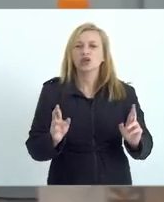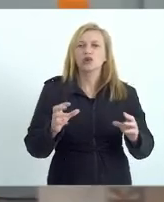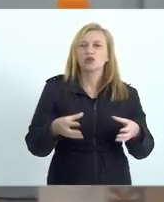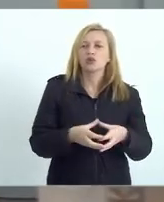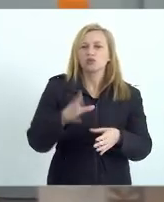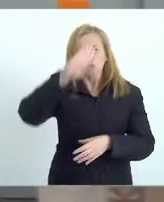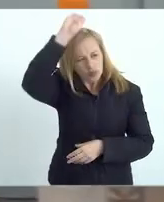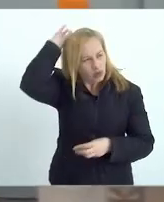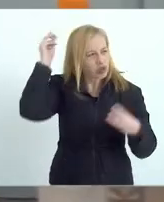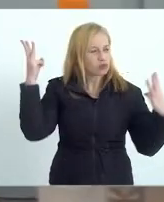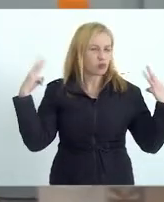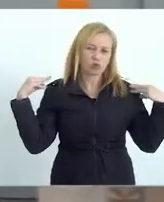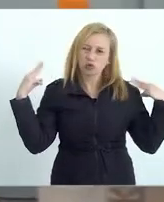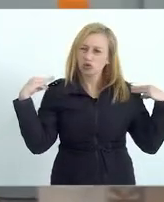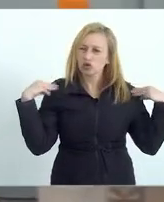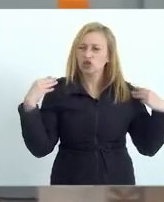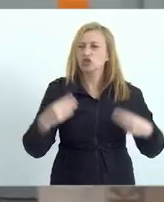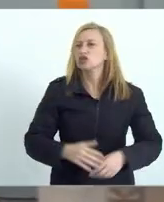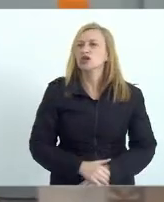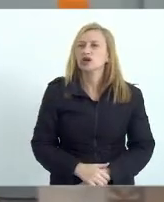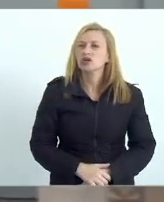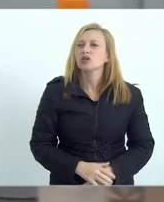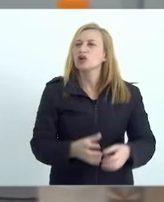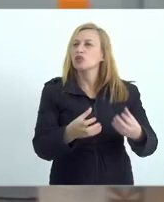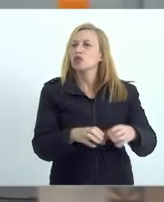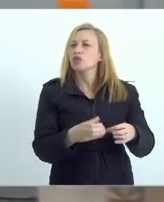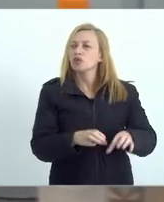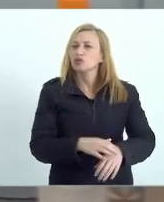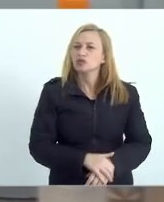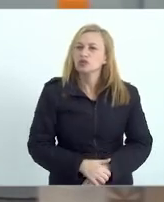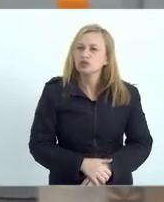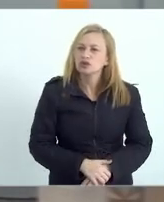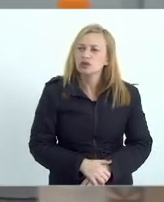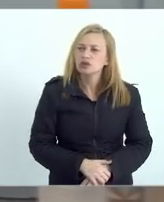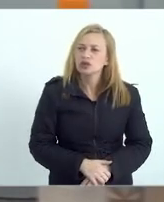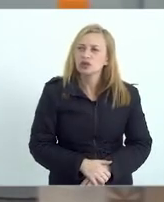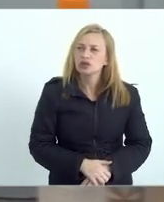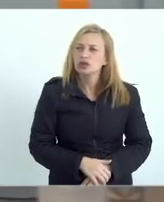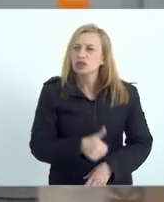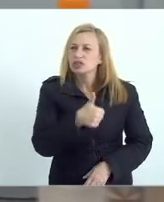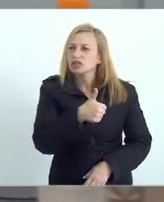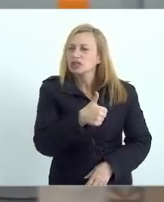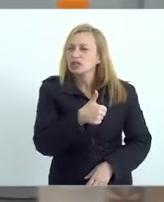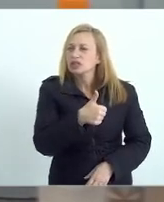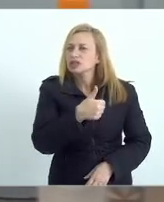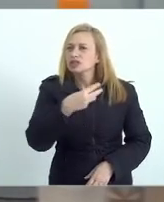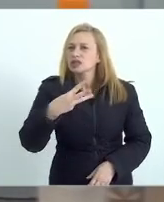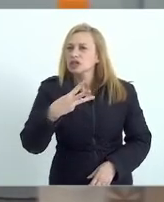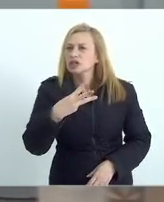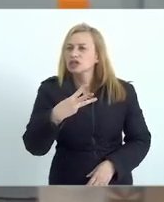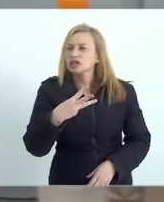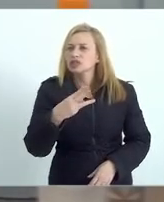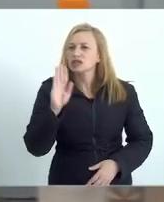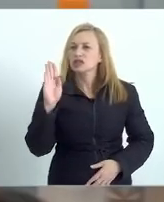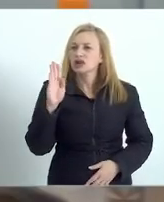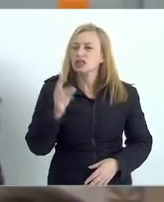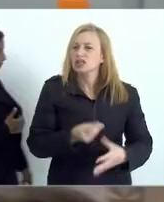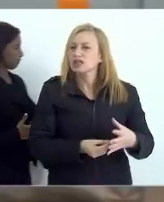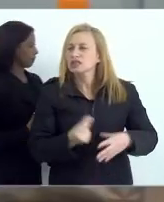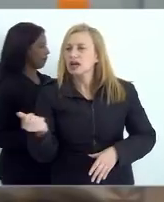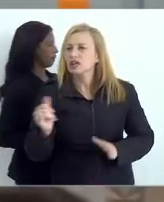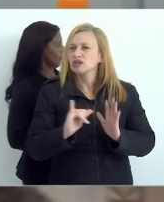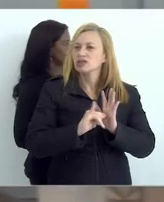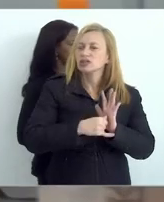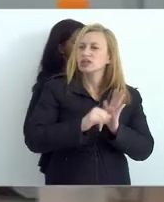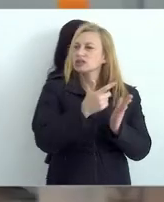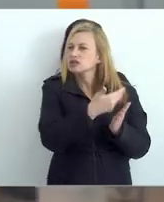concurso de motoristas e o concurso que é aquele das 13 dos três candidatos que sumiram na lista do Diário Oficial